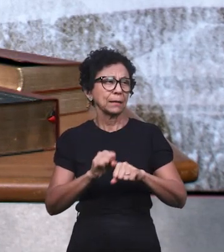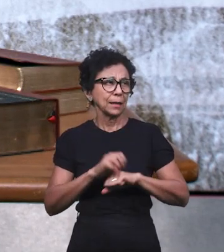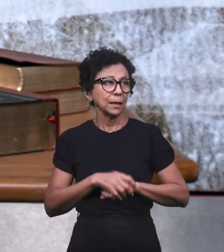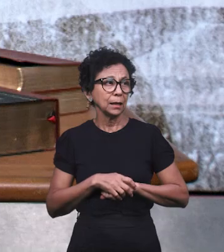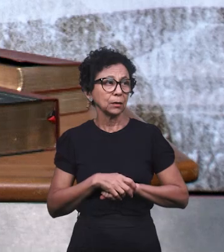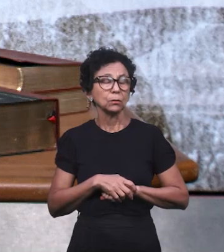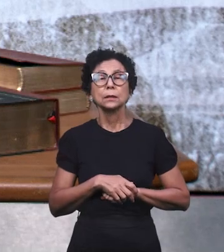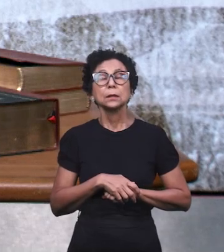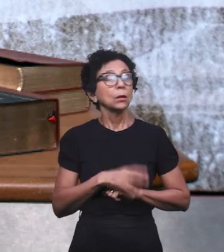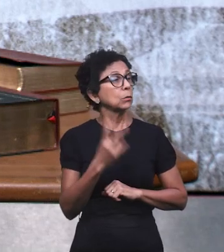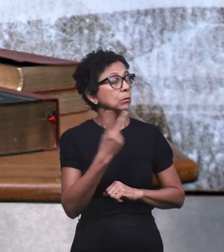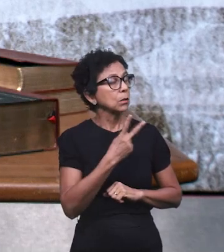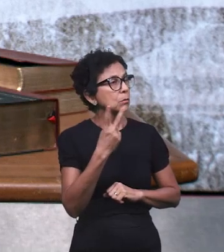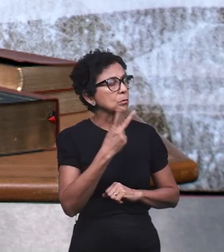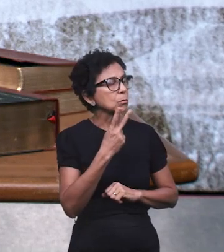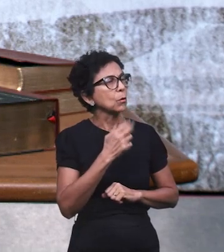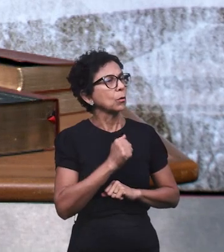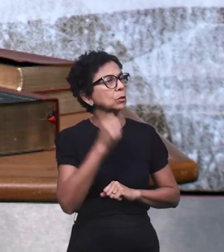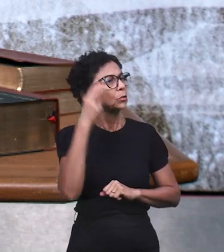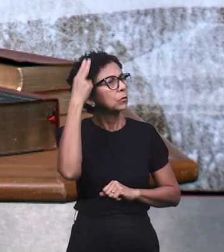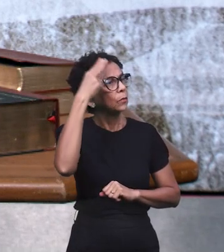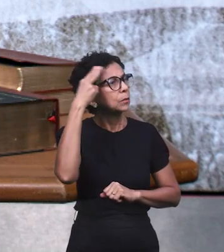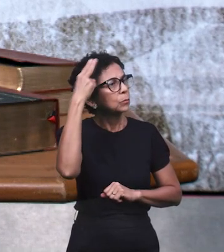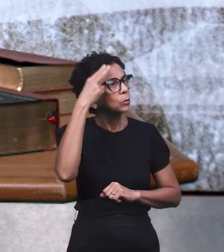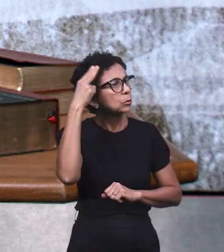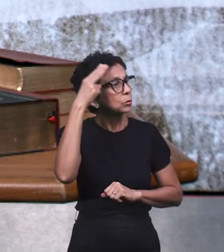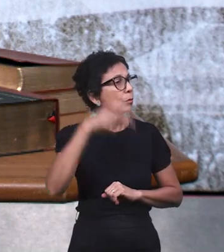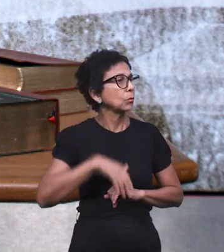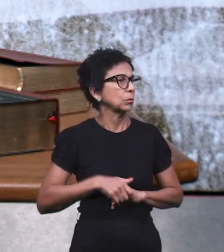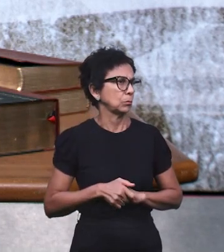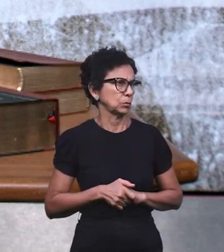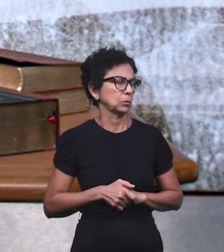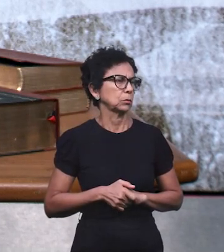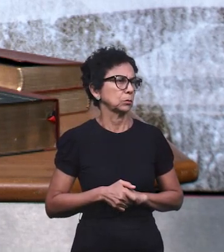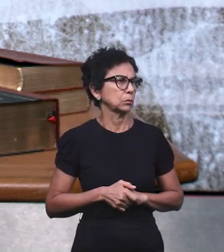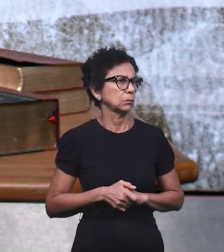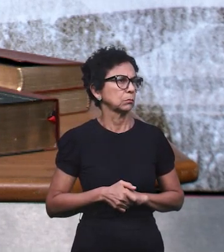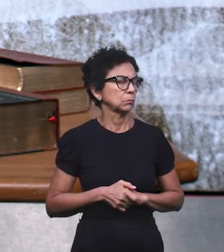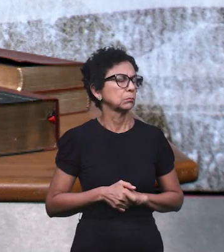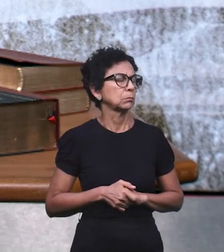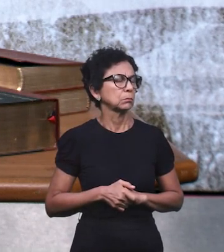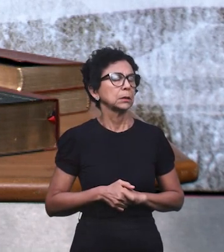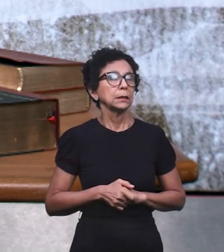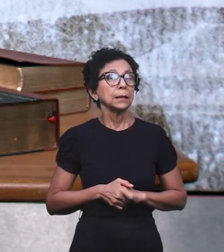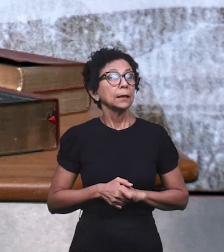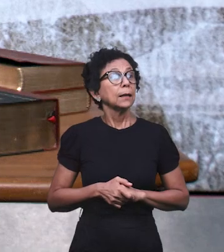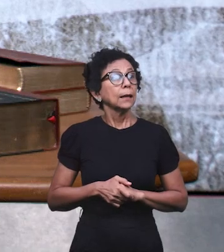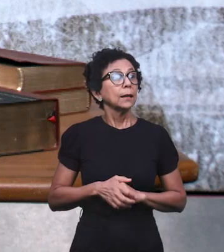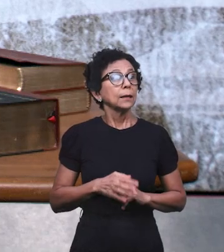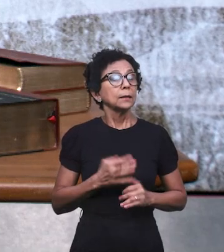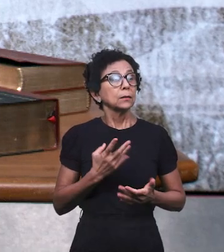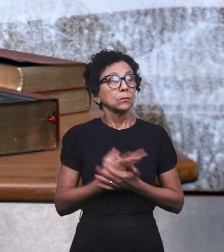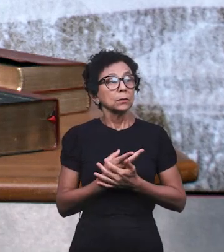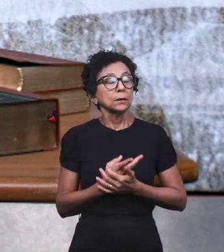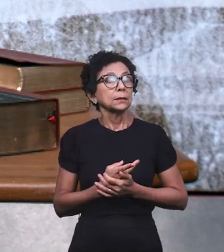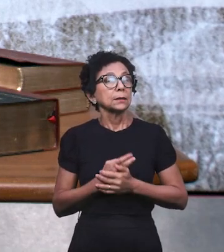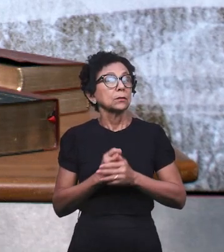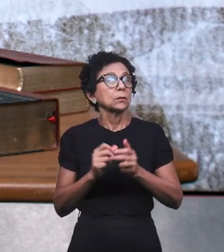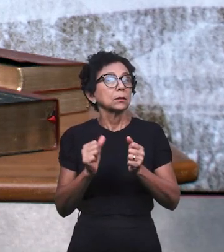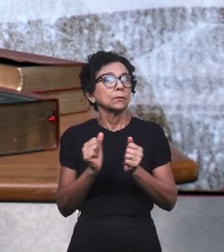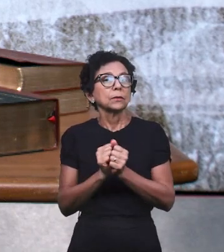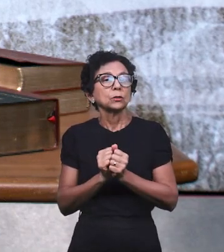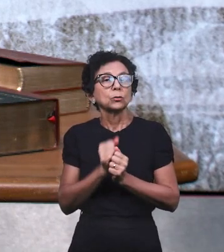ele, cada um conforme a interpretação do seu sonho sonhamos. E estava ali conosco